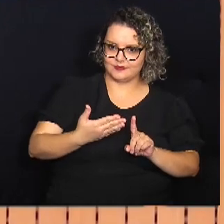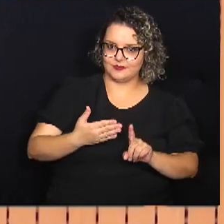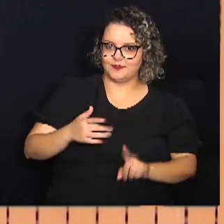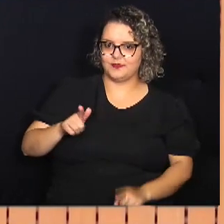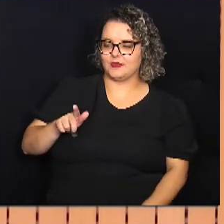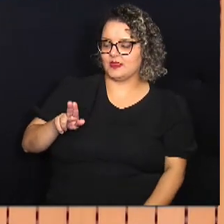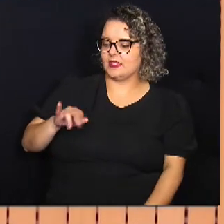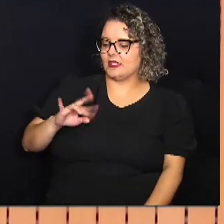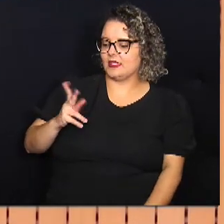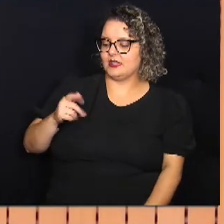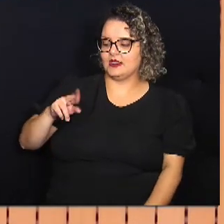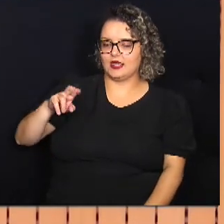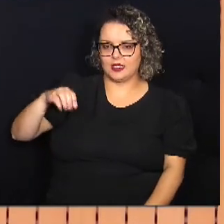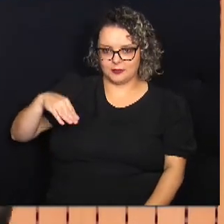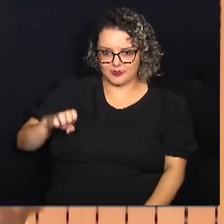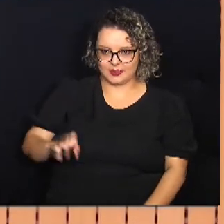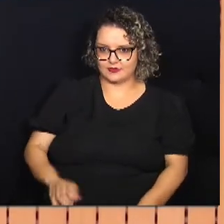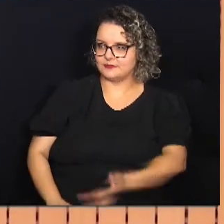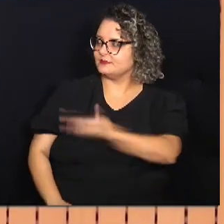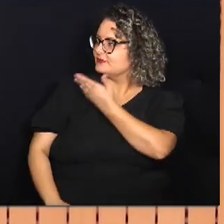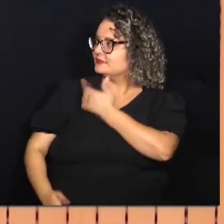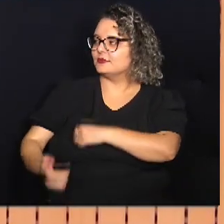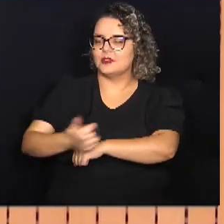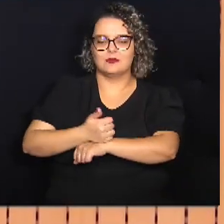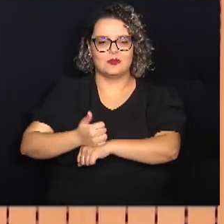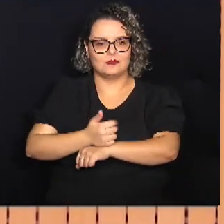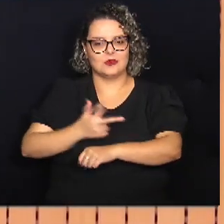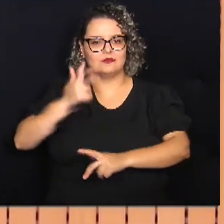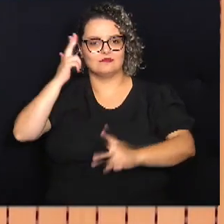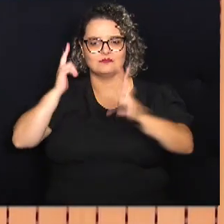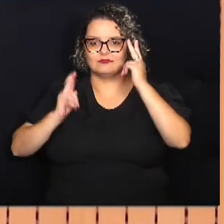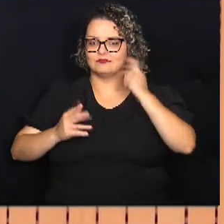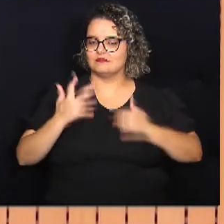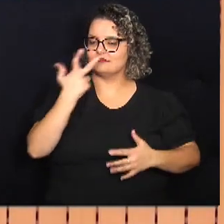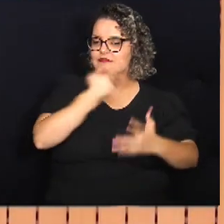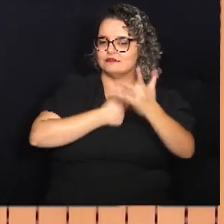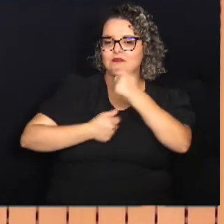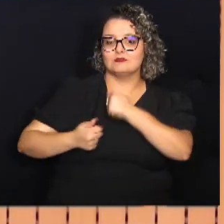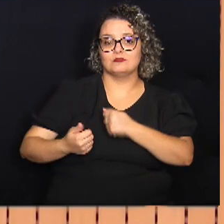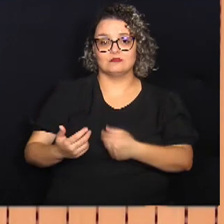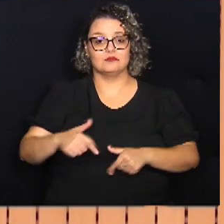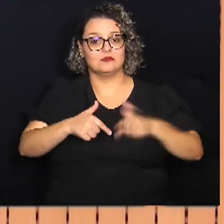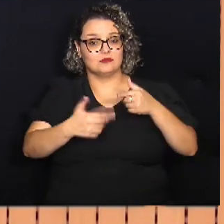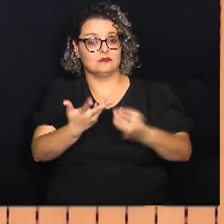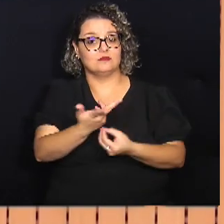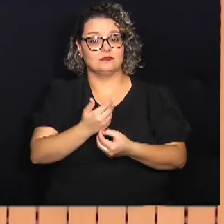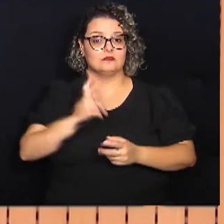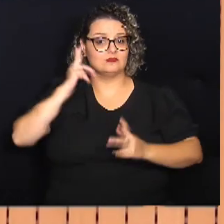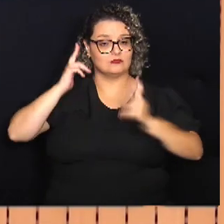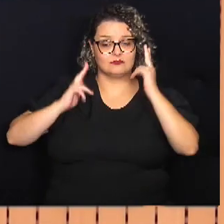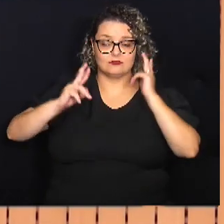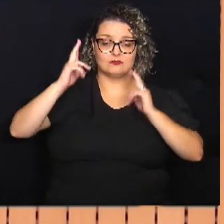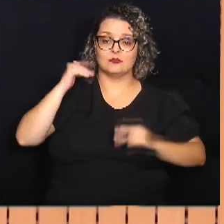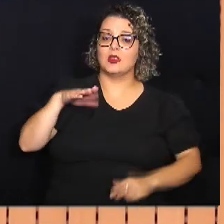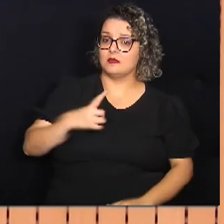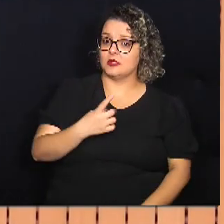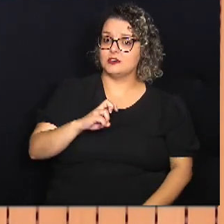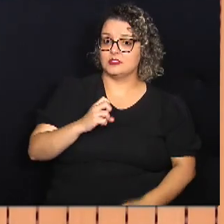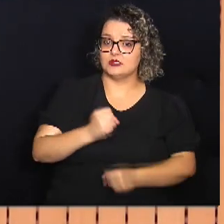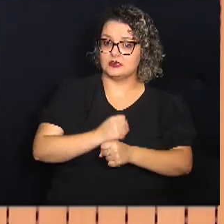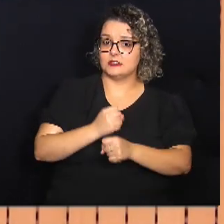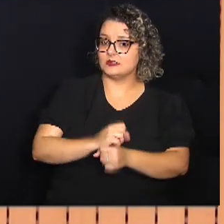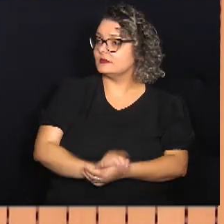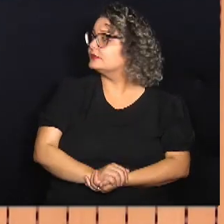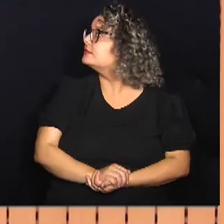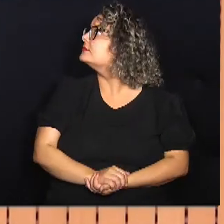Guilherme Serafim de Oliveira, profissional da beleza, reconhecido pelo trabalho artístico como cabeleireiro há mais de 15 anos.